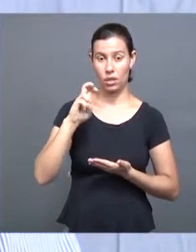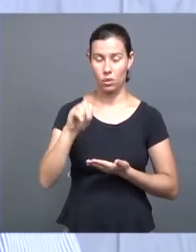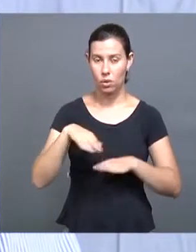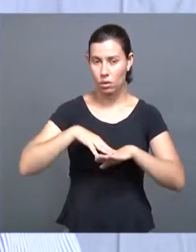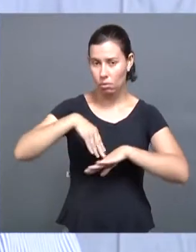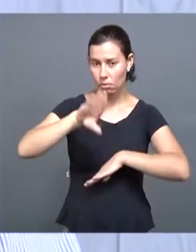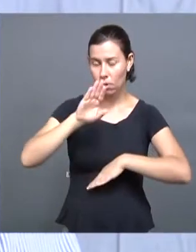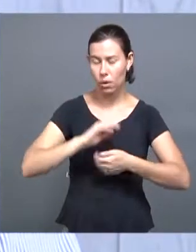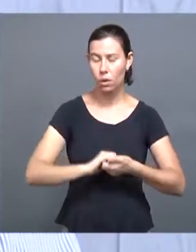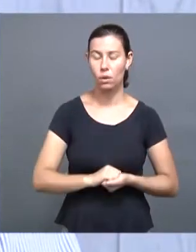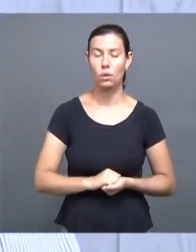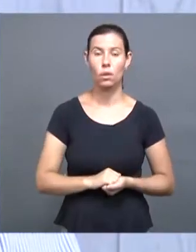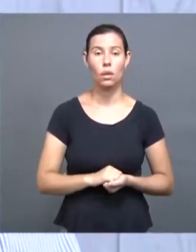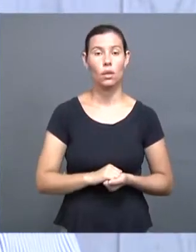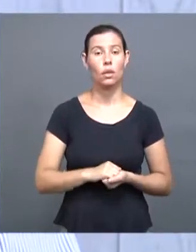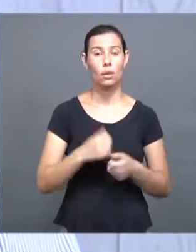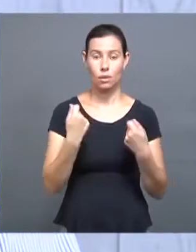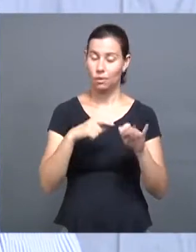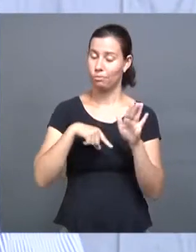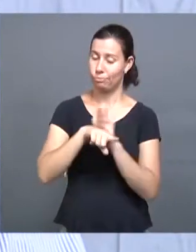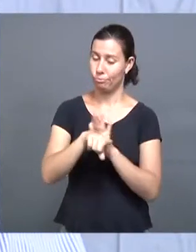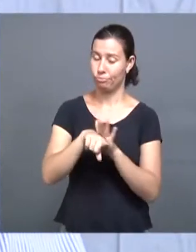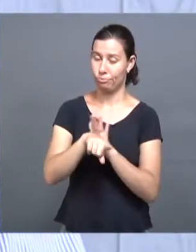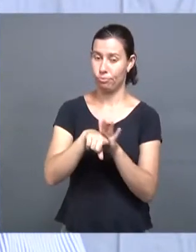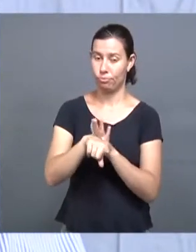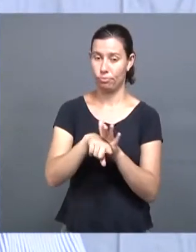idade, é importante uma investigação.